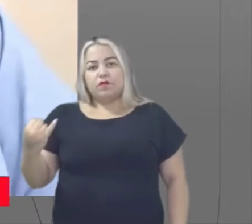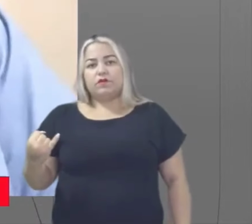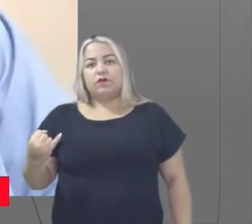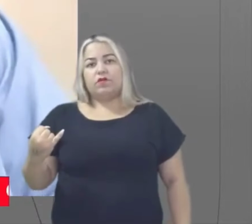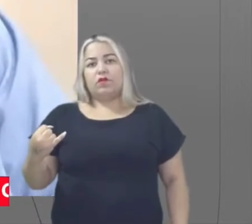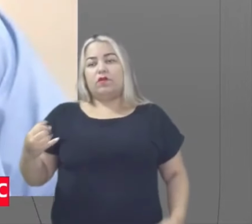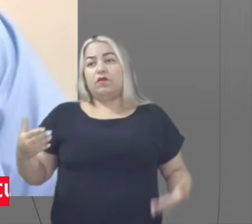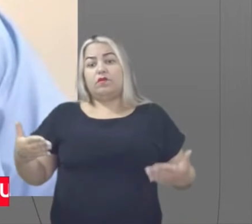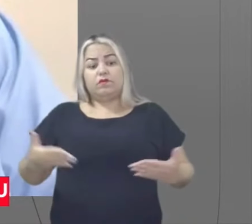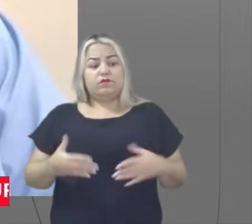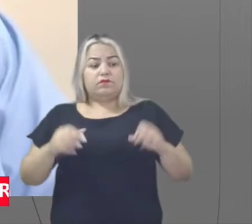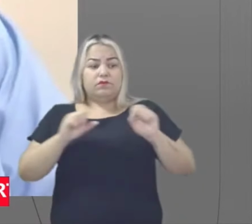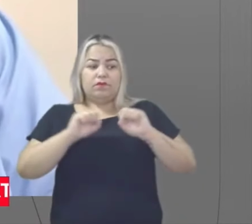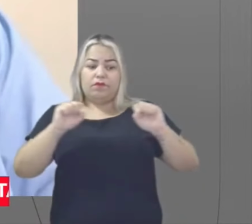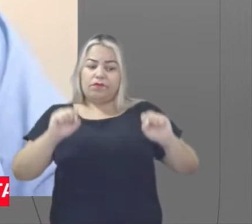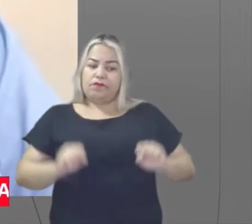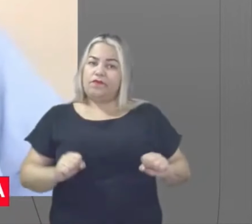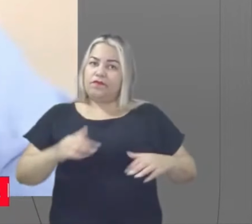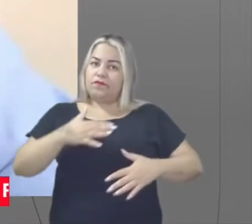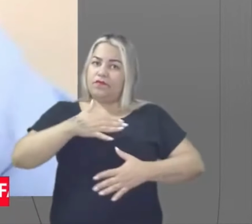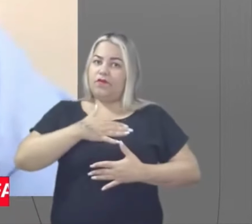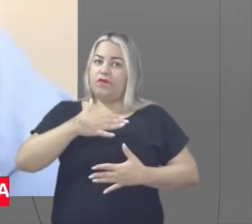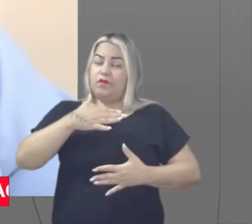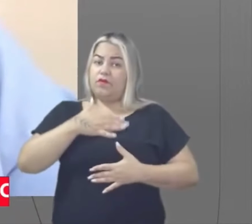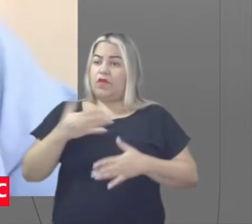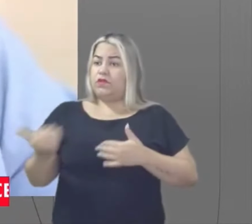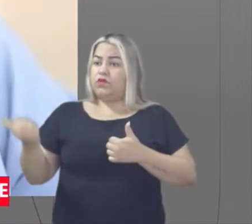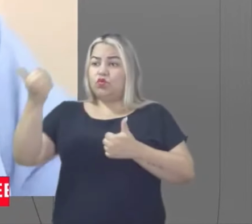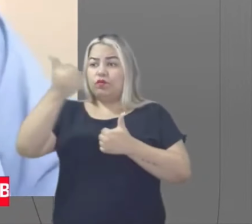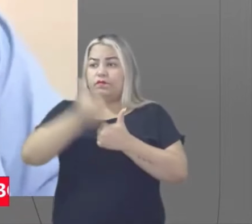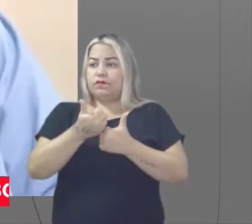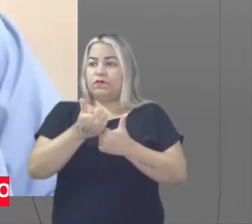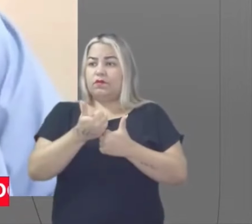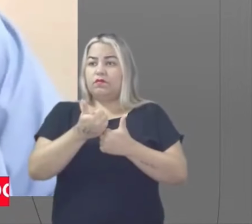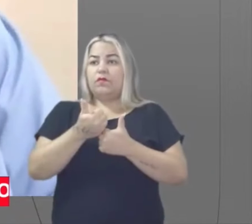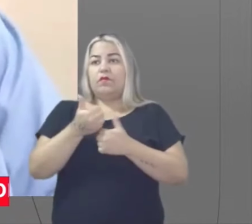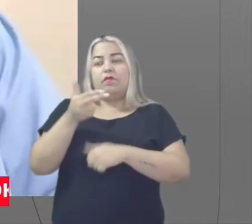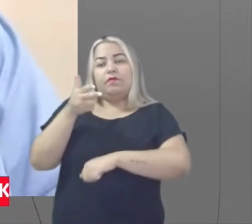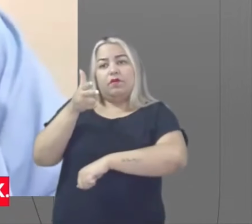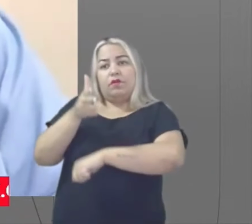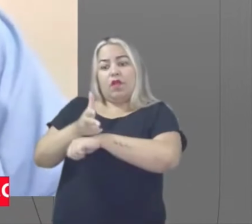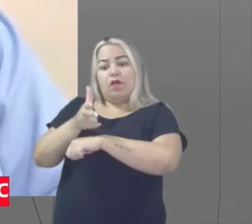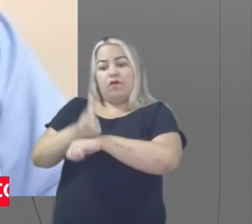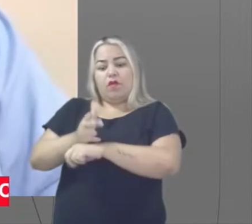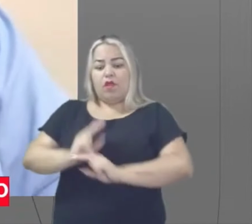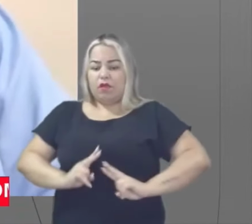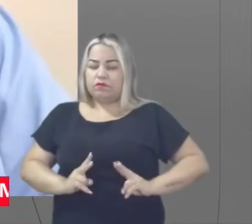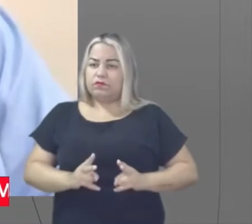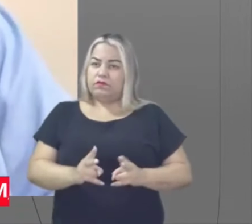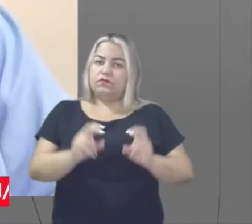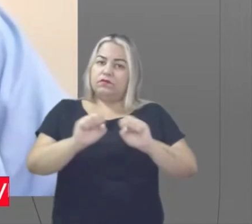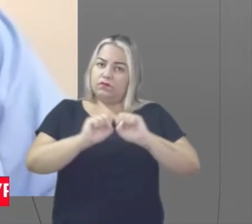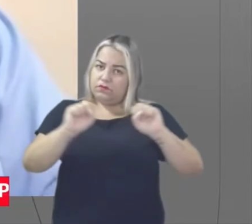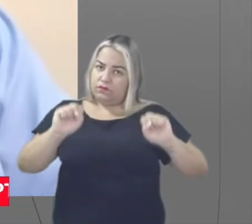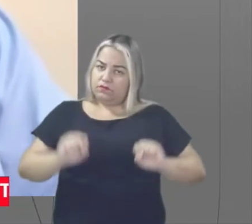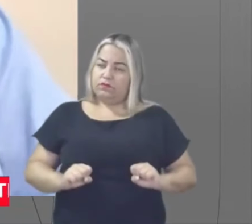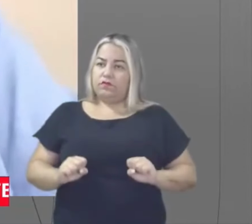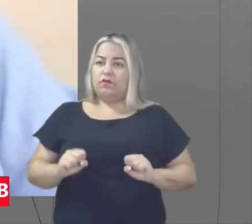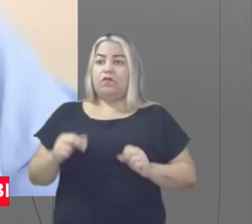O atual sistema de Câmara Corporal que vai ser substituído, ele grava ininterruptamente. O sistema que vai